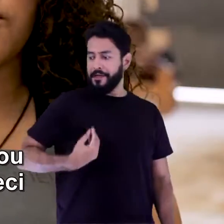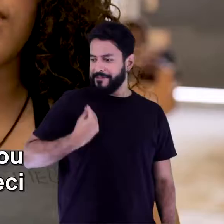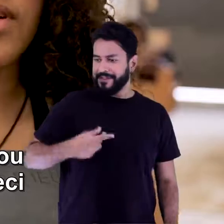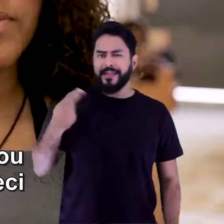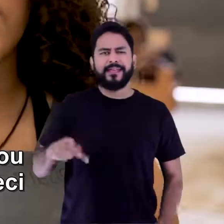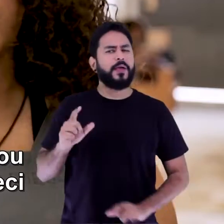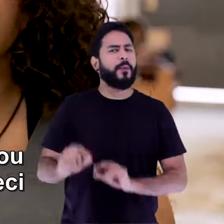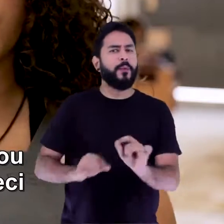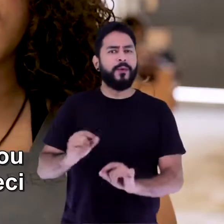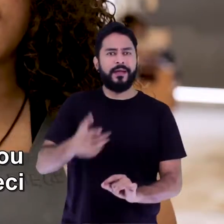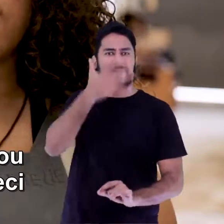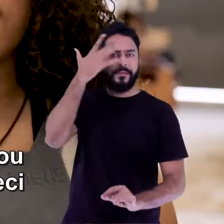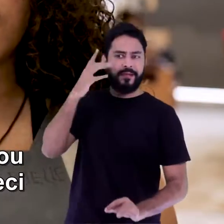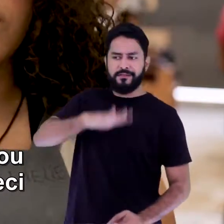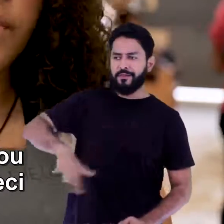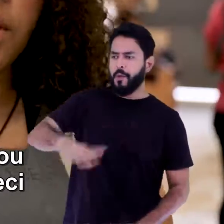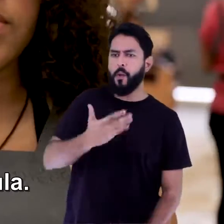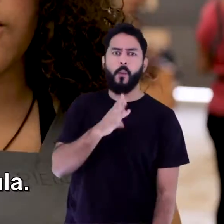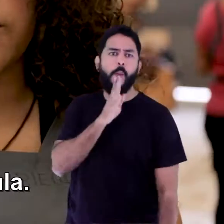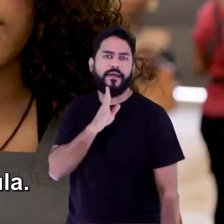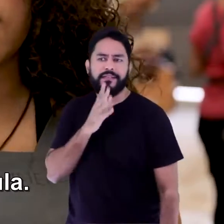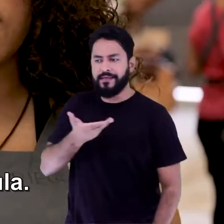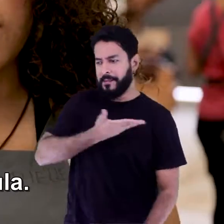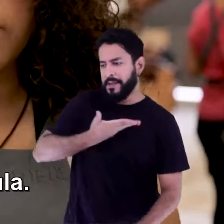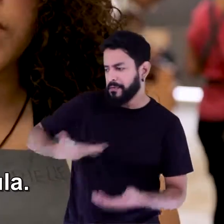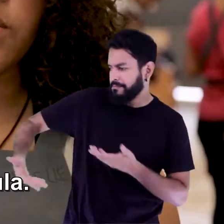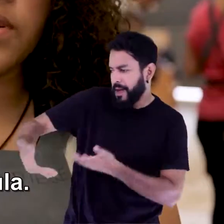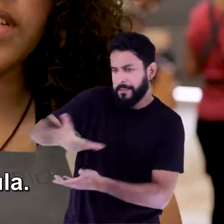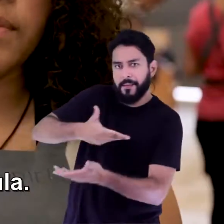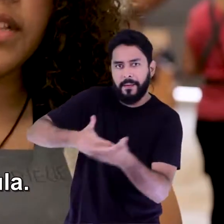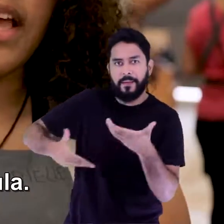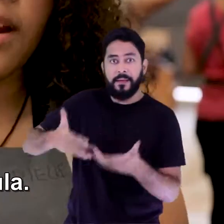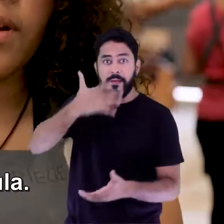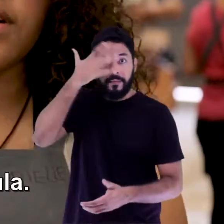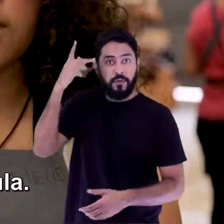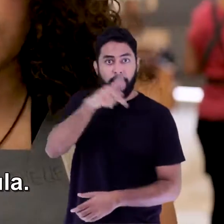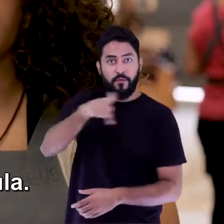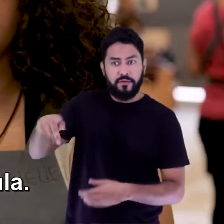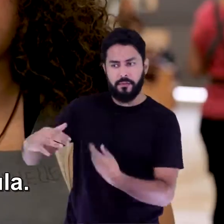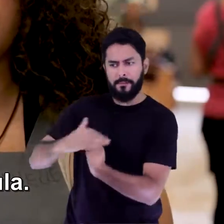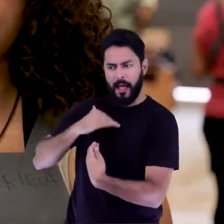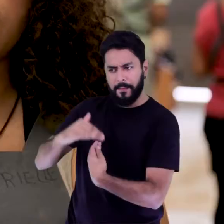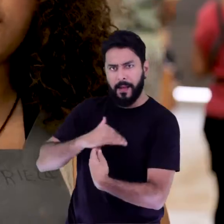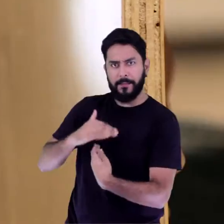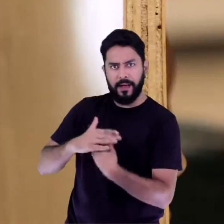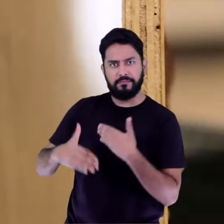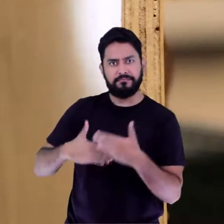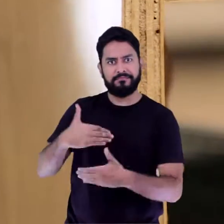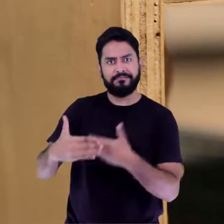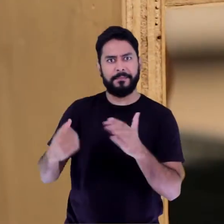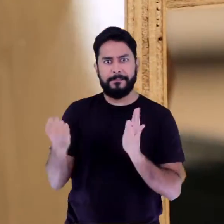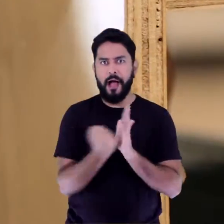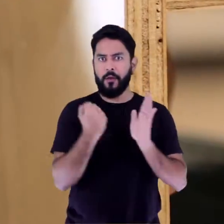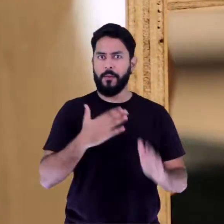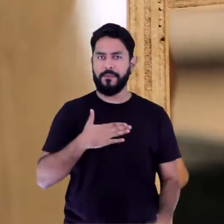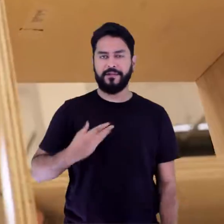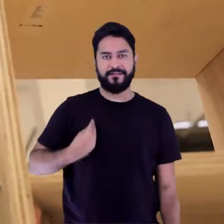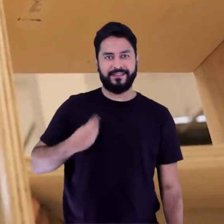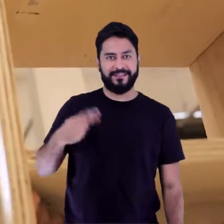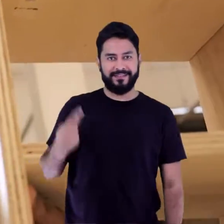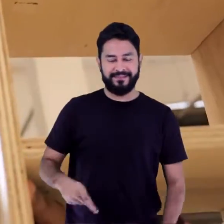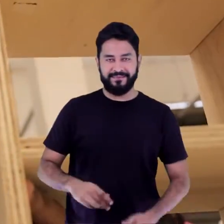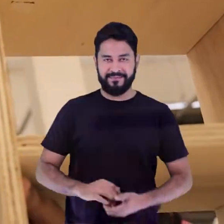Marcou assim foram as pessoas que eu conheci, os amigos que eu fiz, as pessoas que me deram as aulas assim.